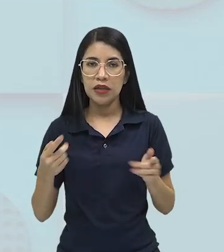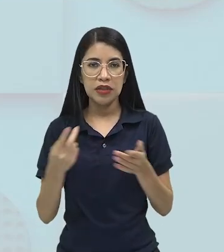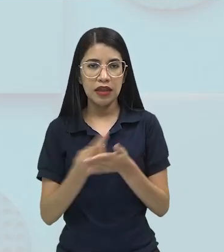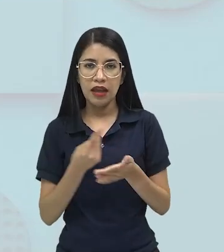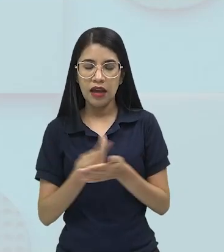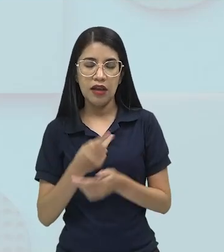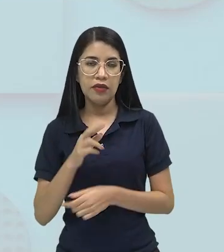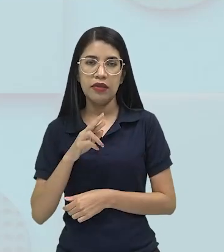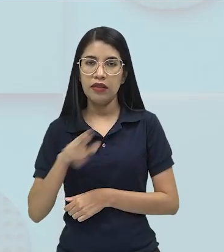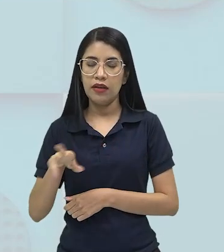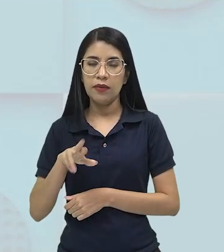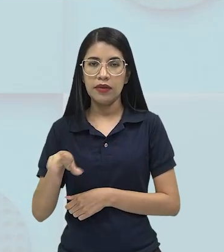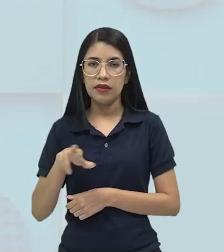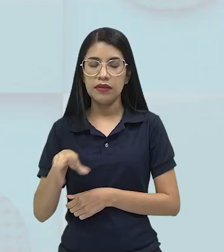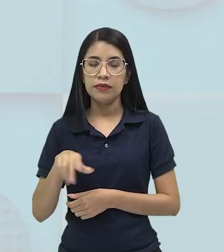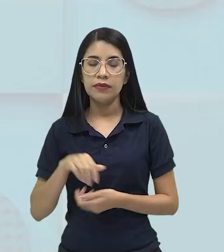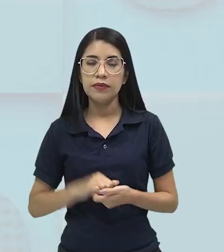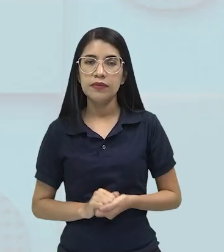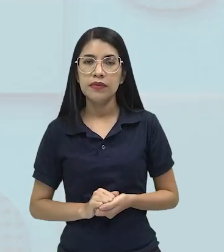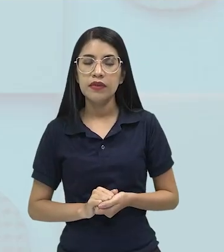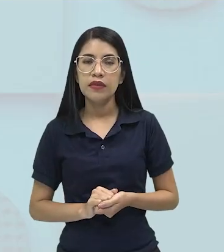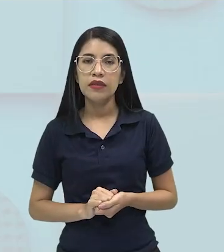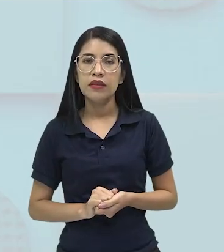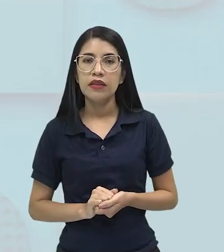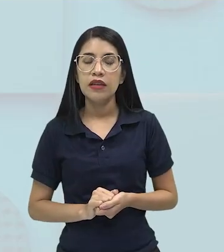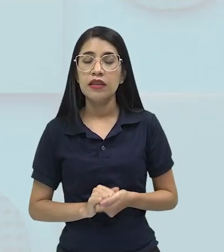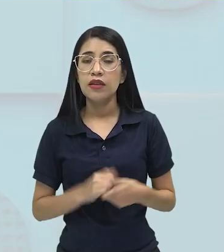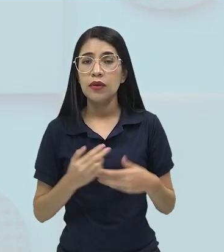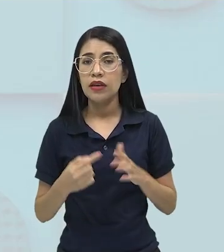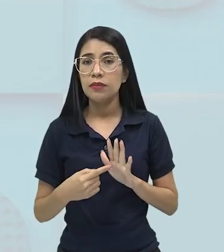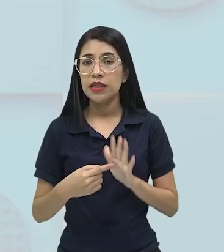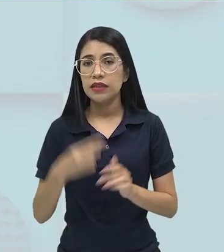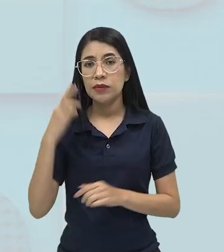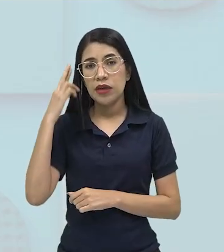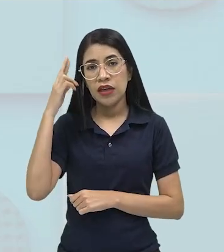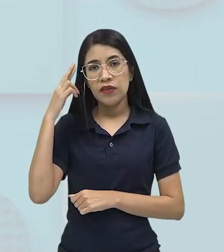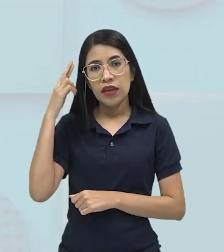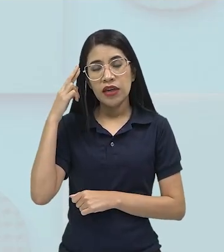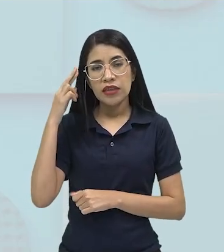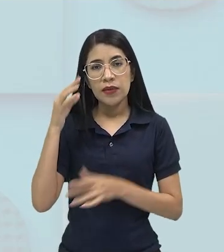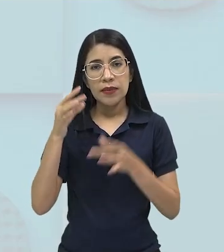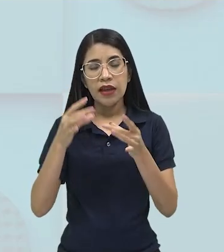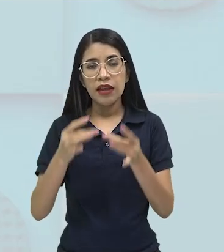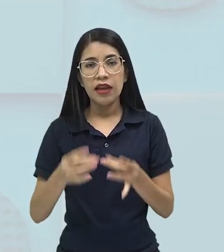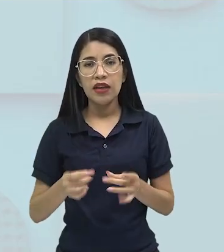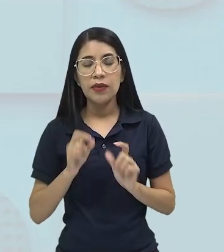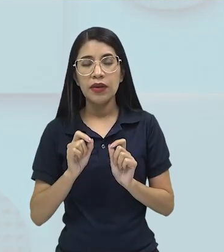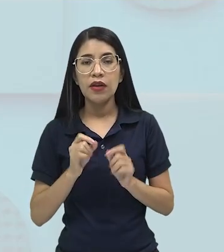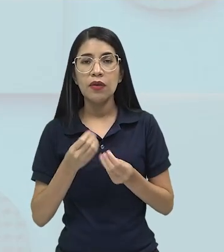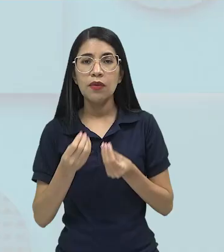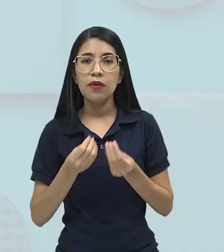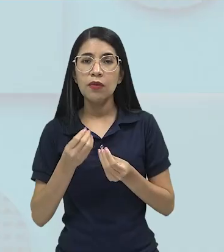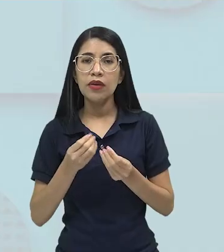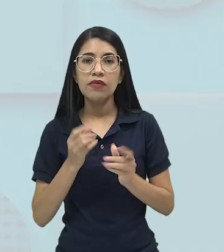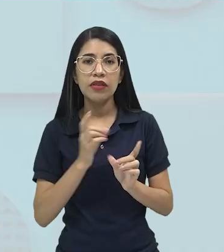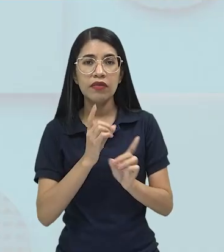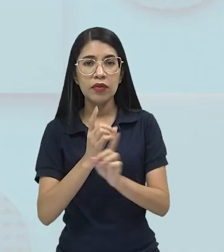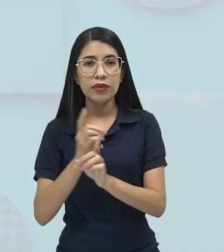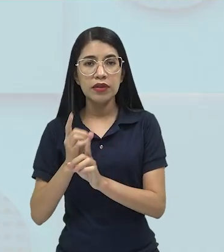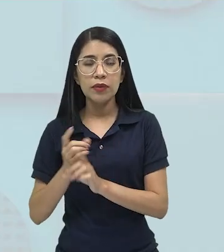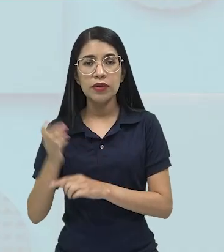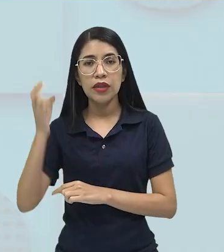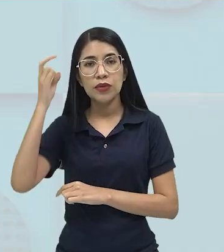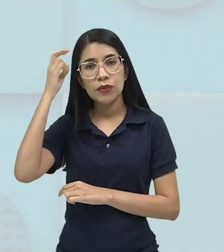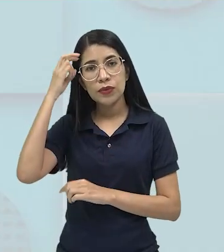vai além da gramática. E aí ele faz uma reflexão profunda sobre os encontros das diferentes culturas, né?